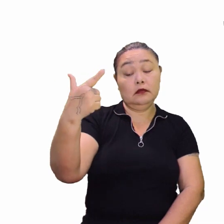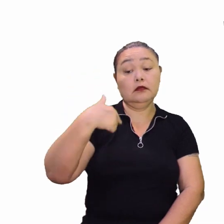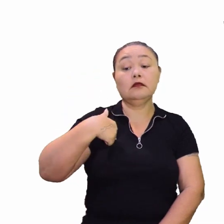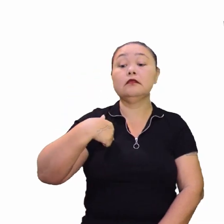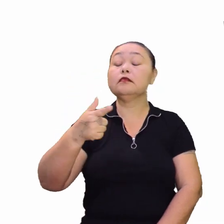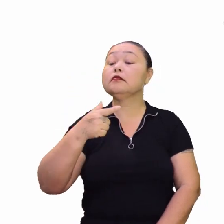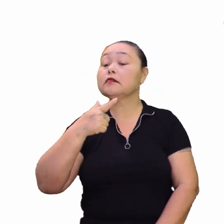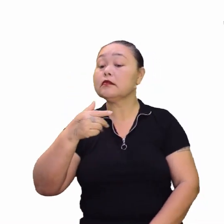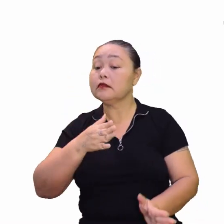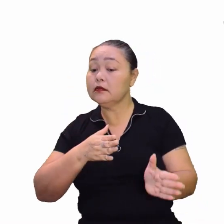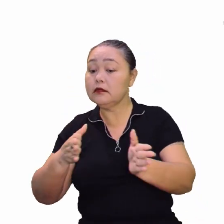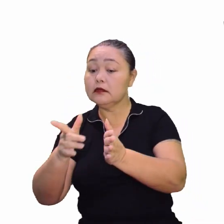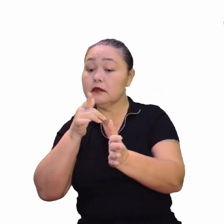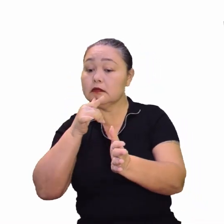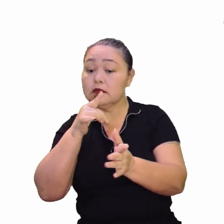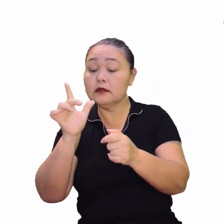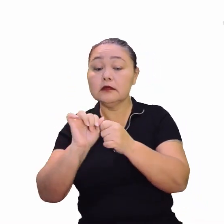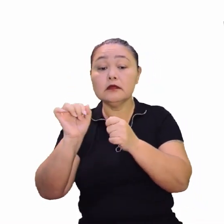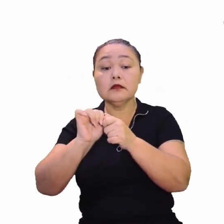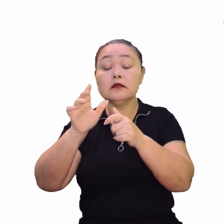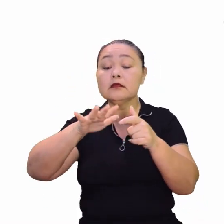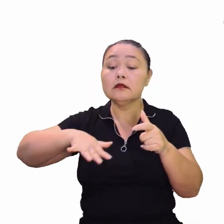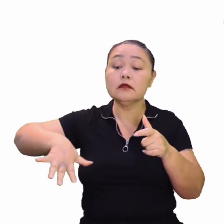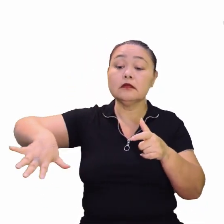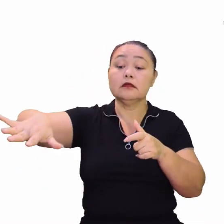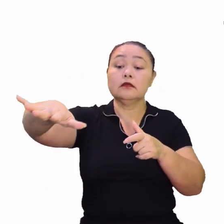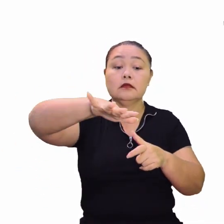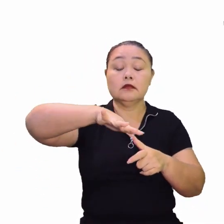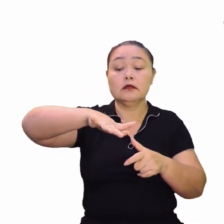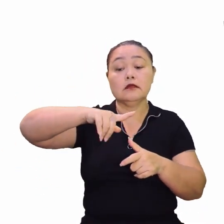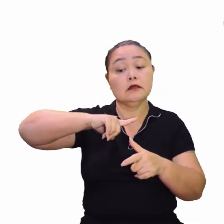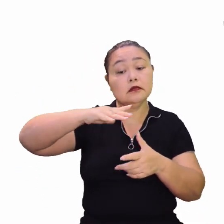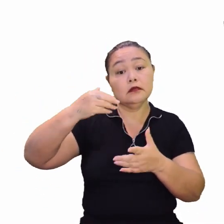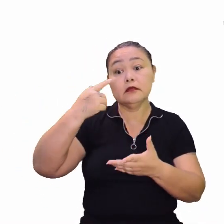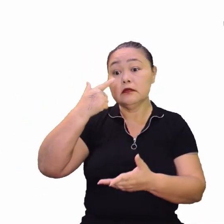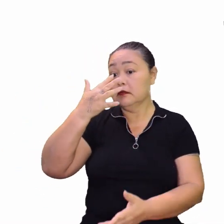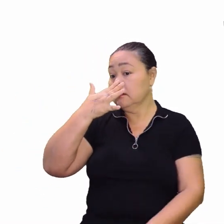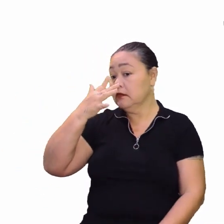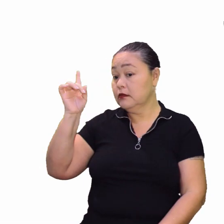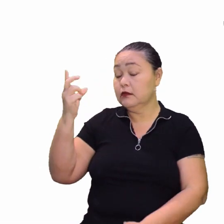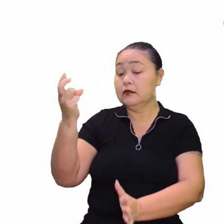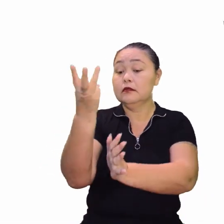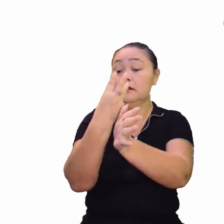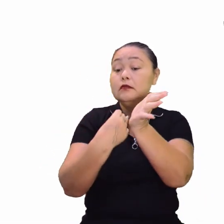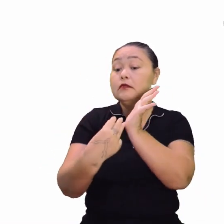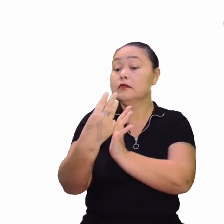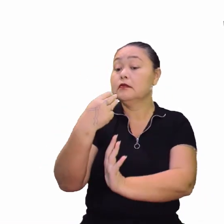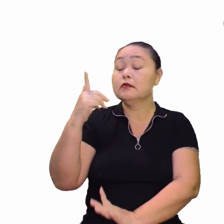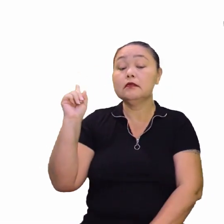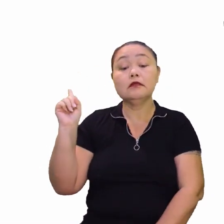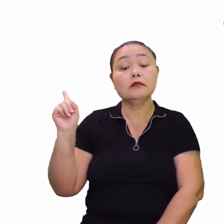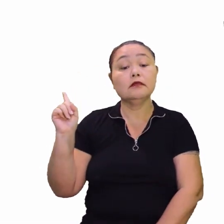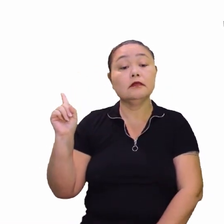hidrográficas brasileiras. Então, qual que é a maior bacia? A partir dessa observação do mapa aí, ó.